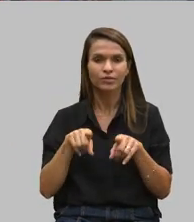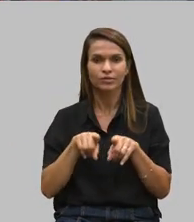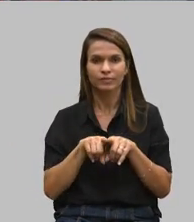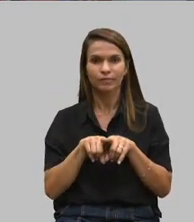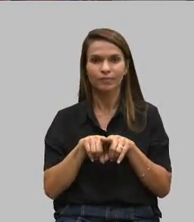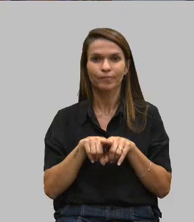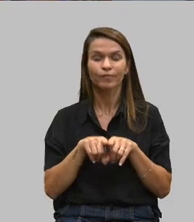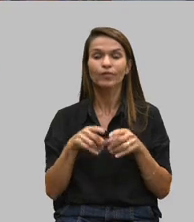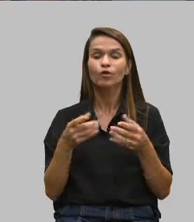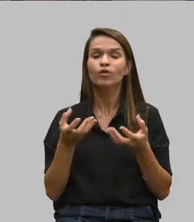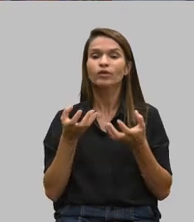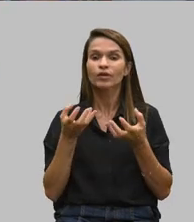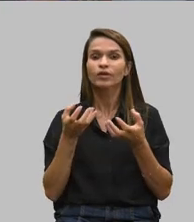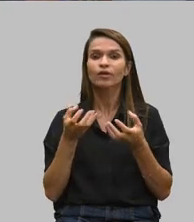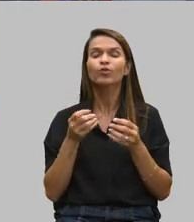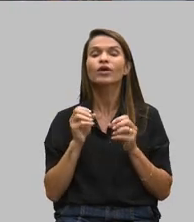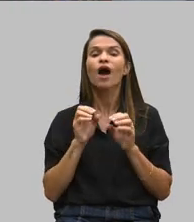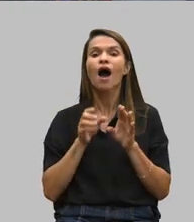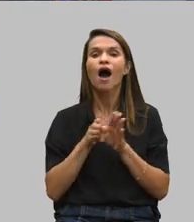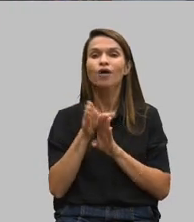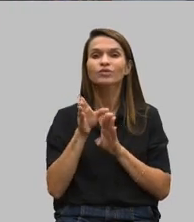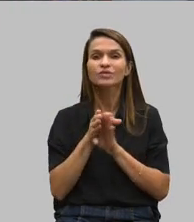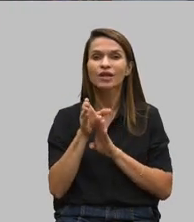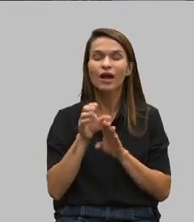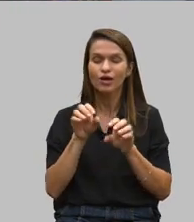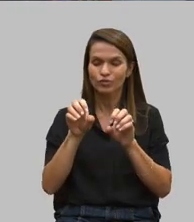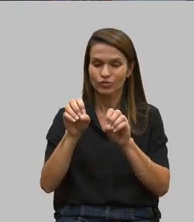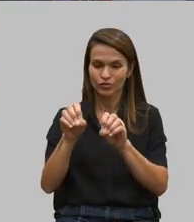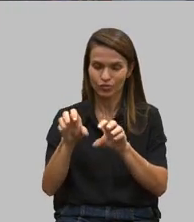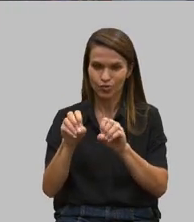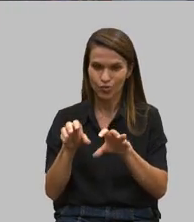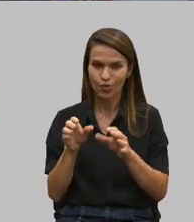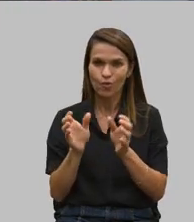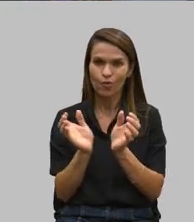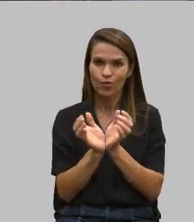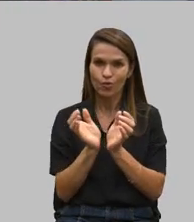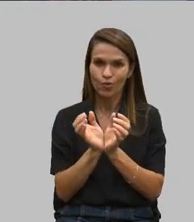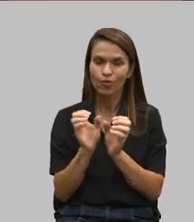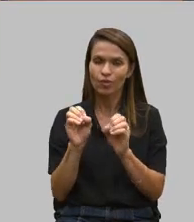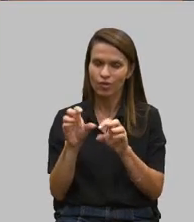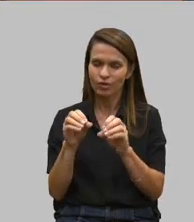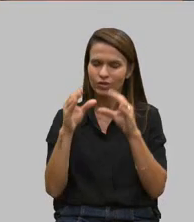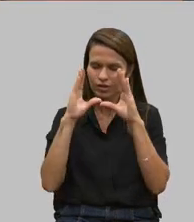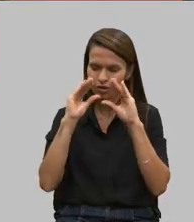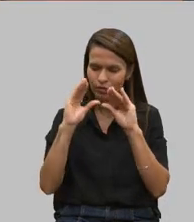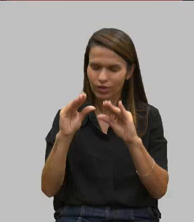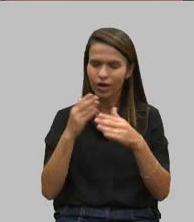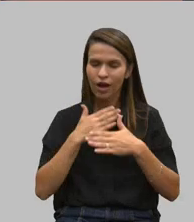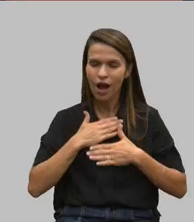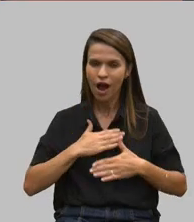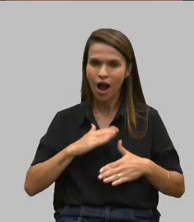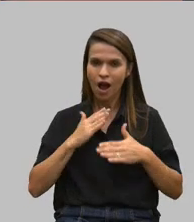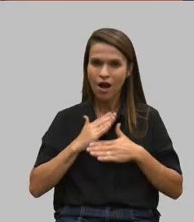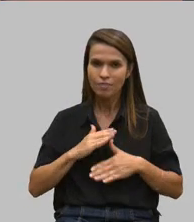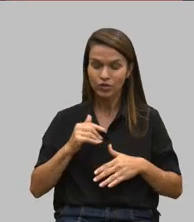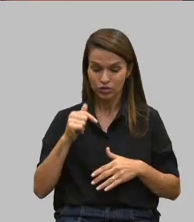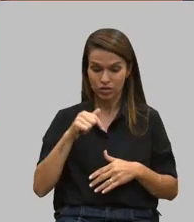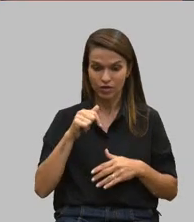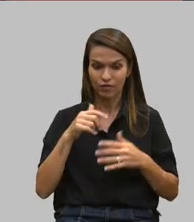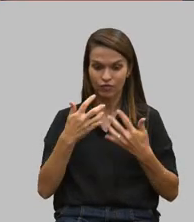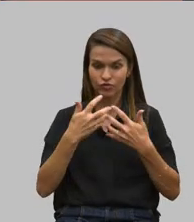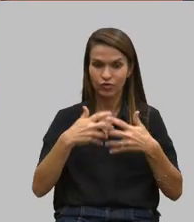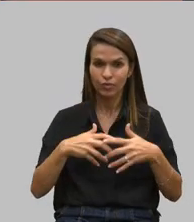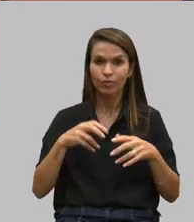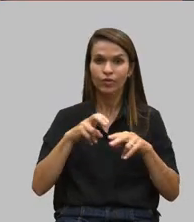educadores e professores viu Igor em seu nome que isso aqui é só funciona porque tem o patrocínio dos